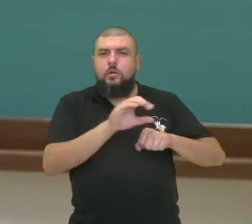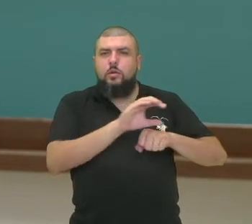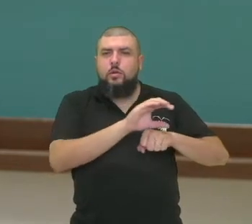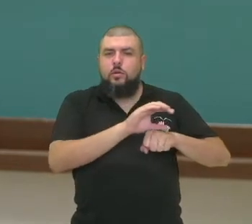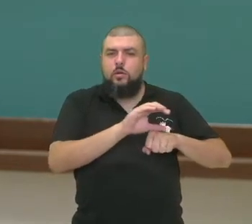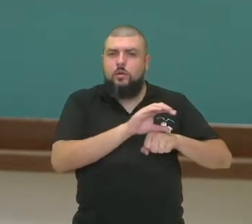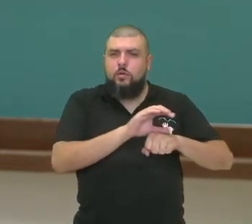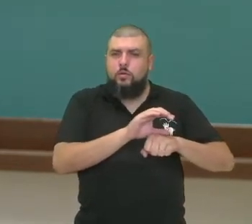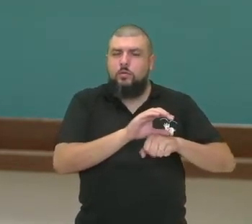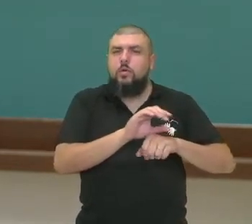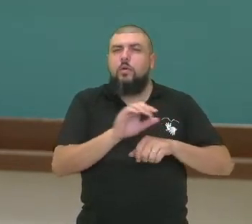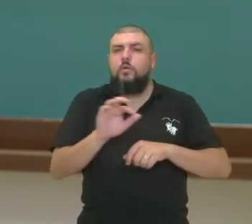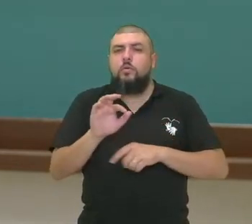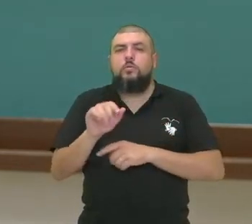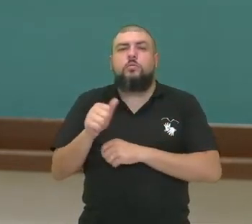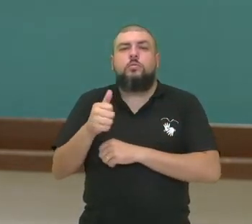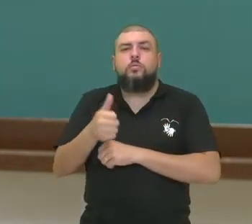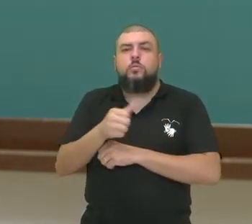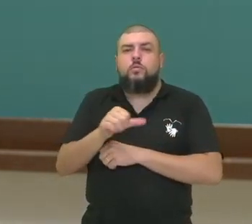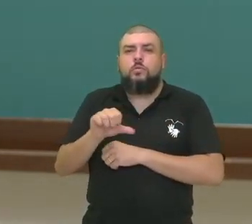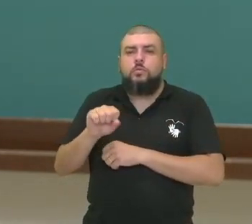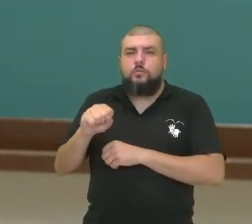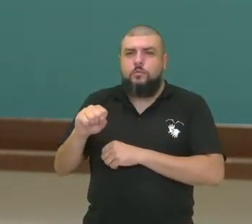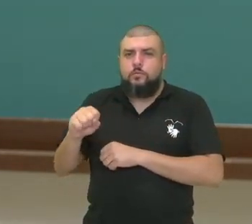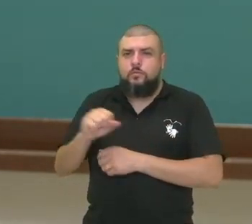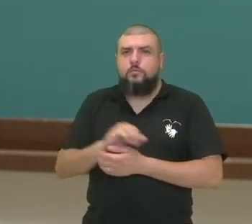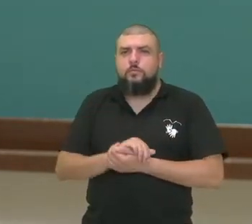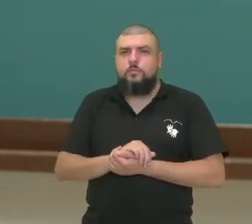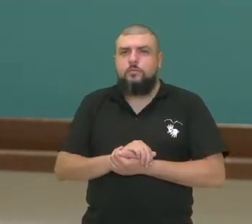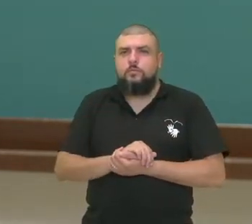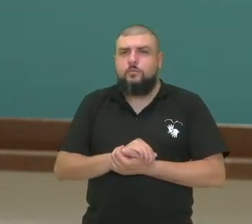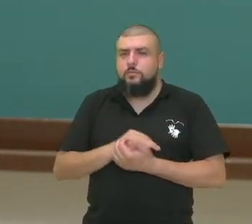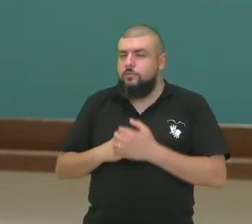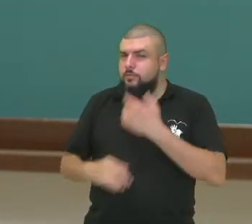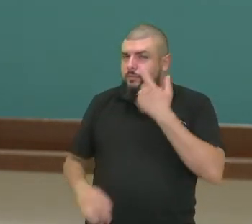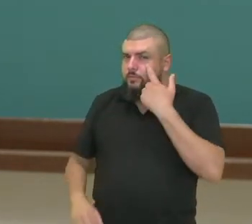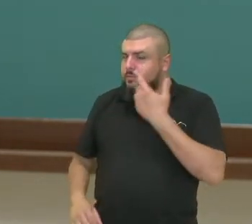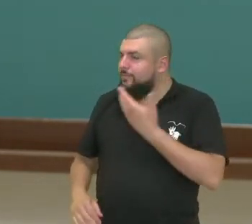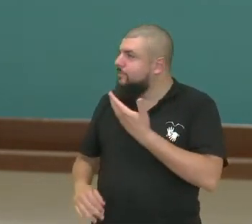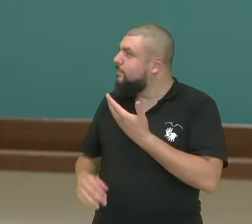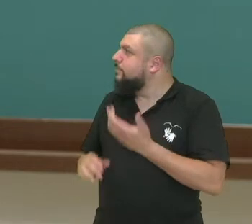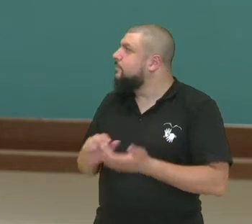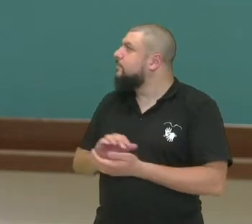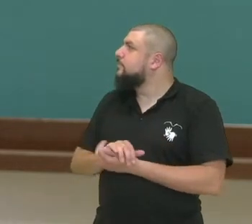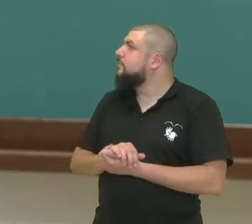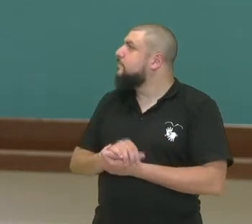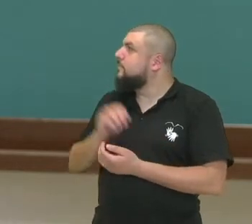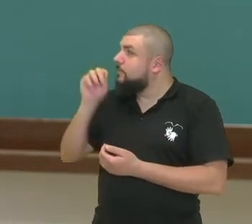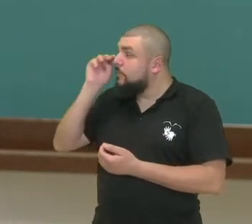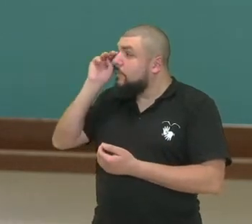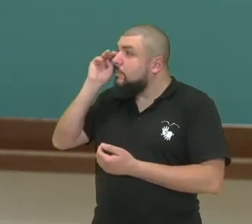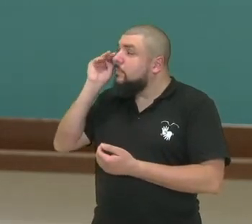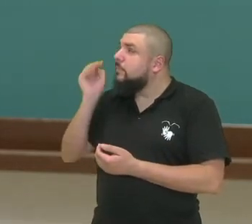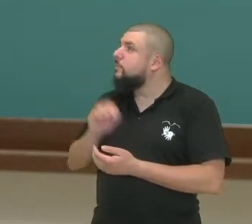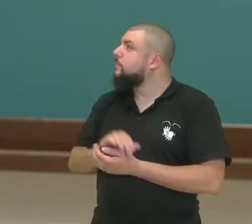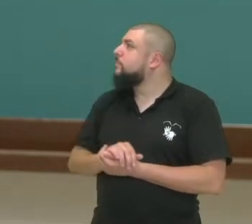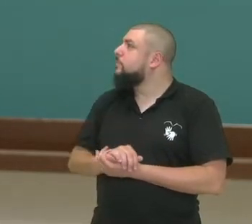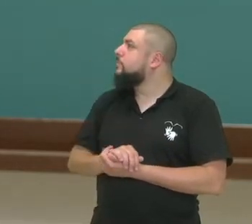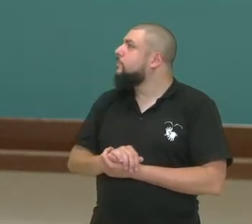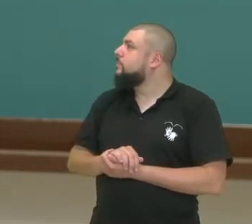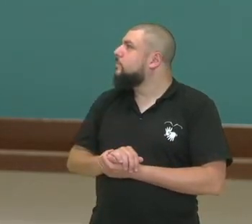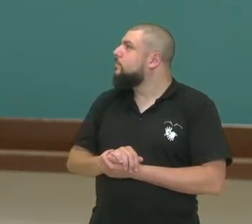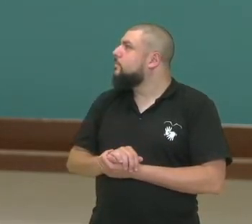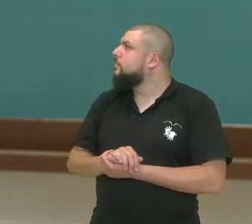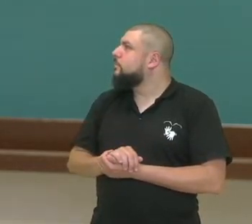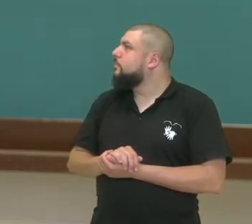de 1988. São eles a bandeira, o brasão de armas, o selo e também o